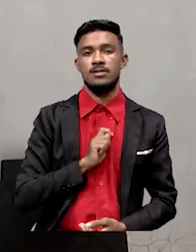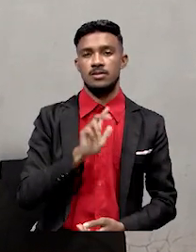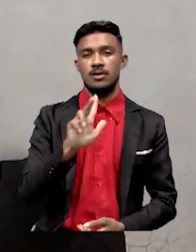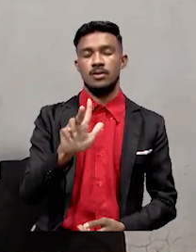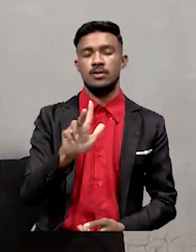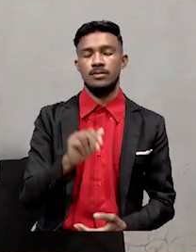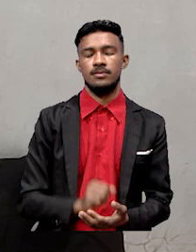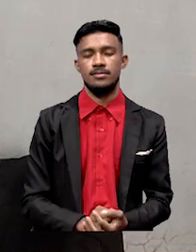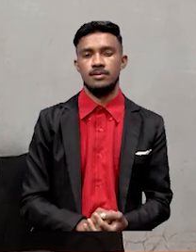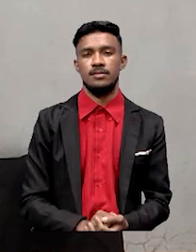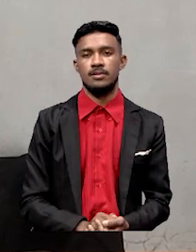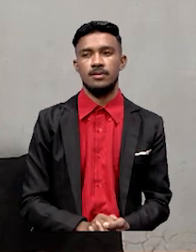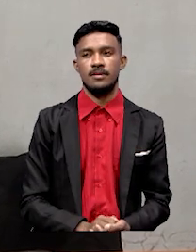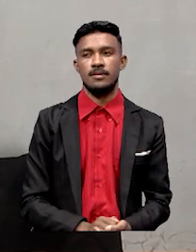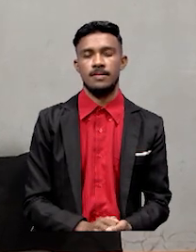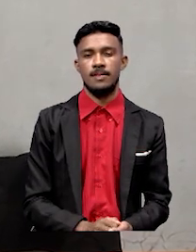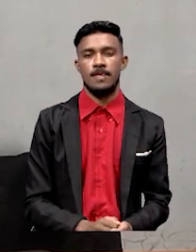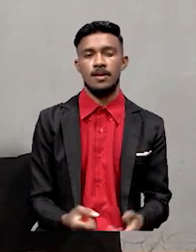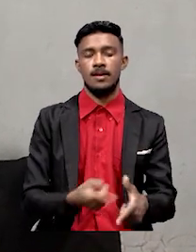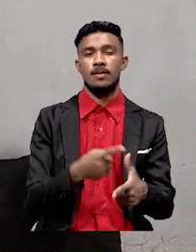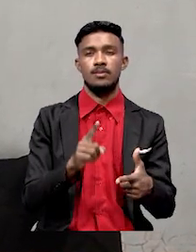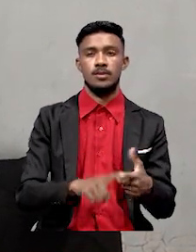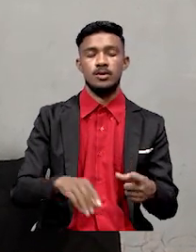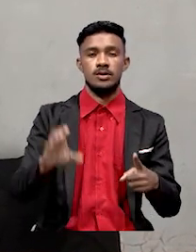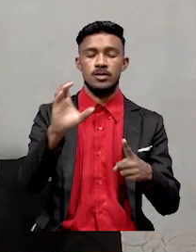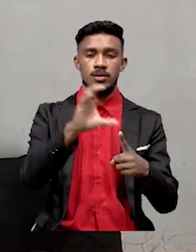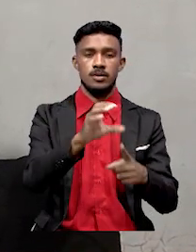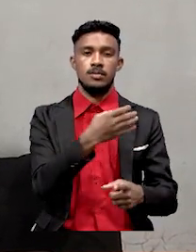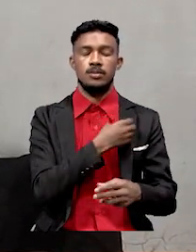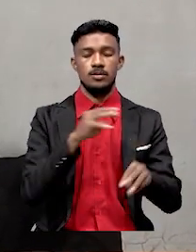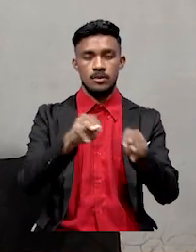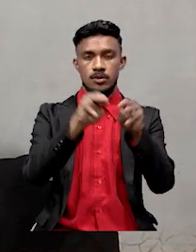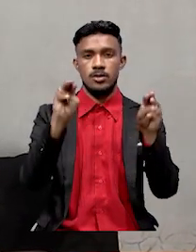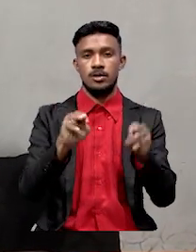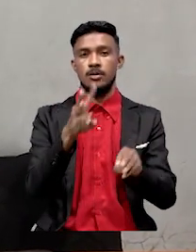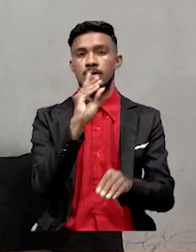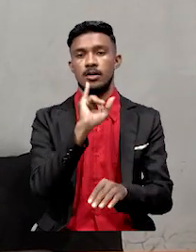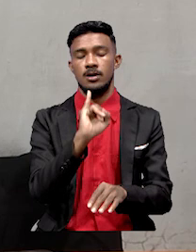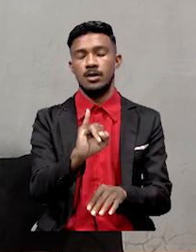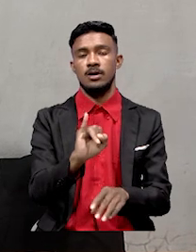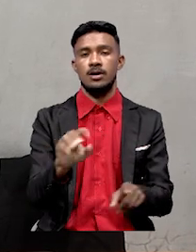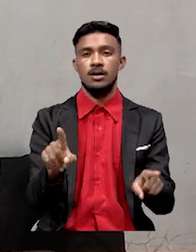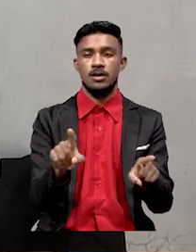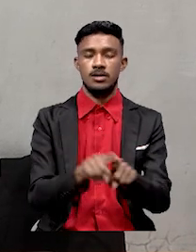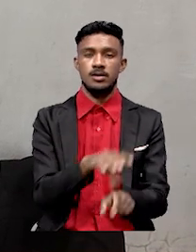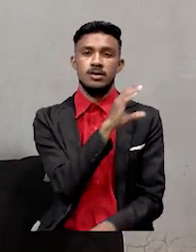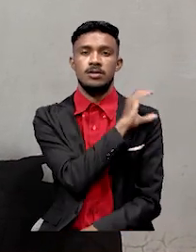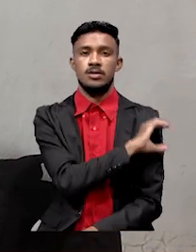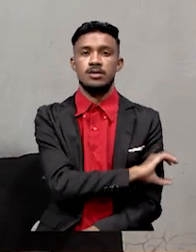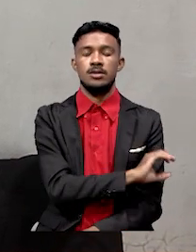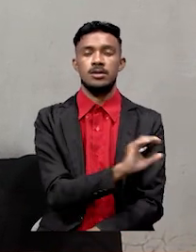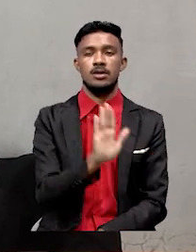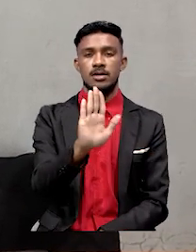atende. Kumano musik diri hanya senarai yang jero di siluran seninya itan